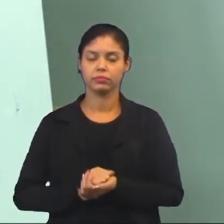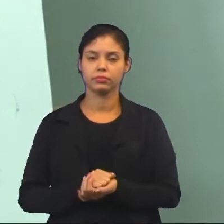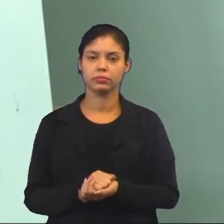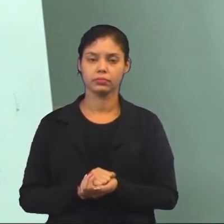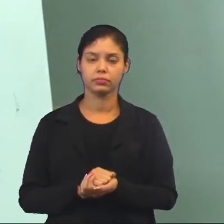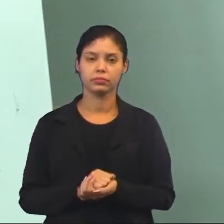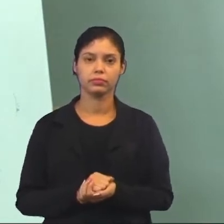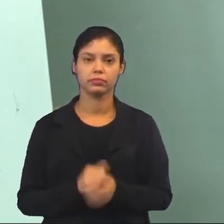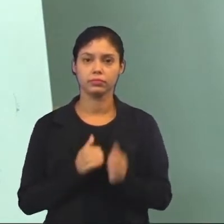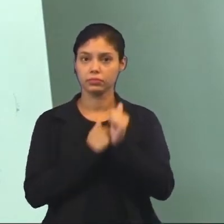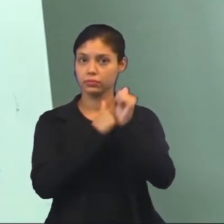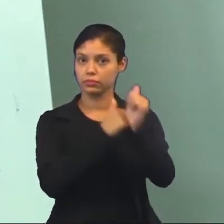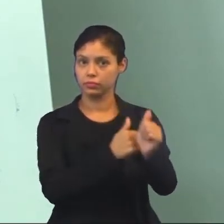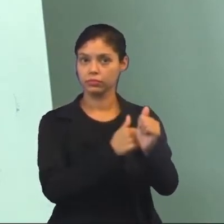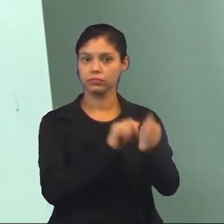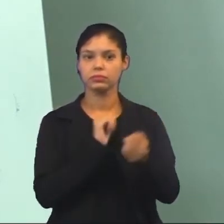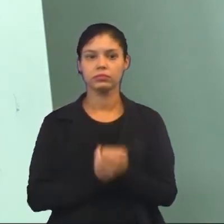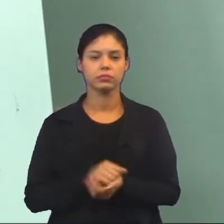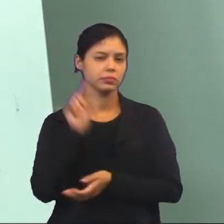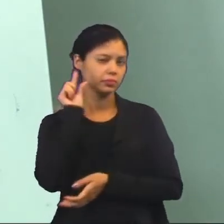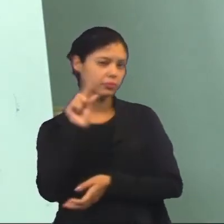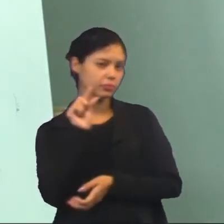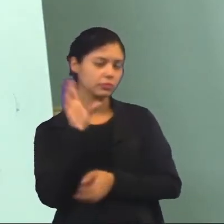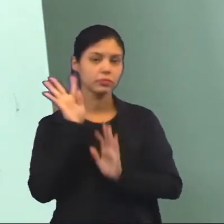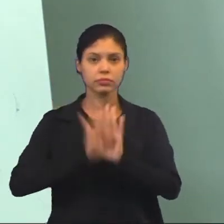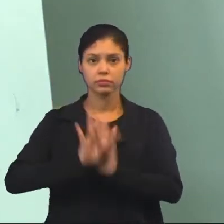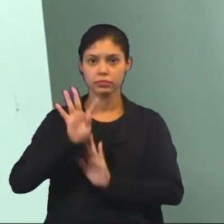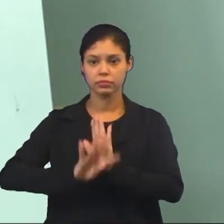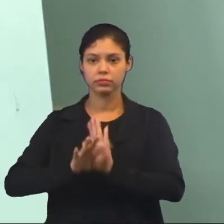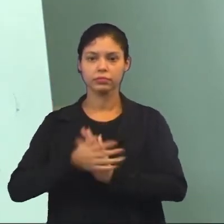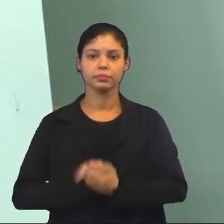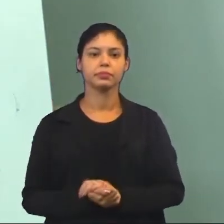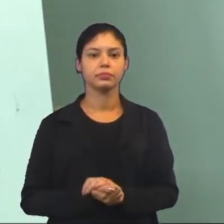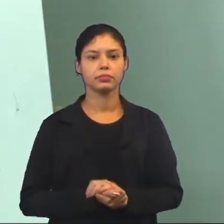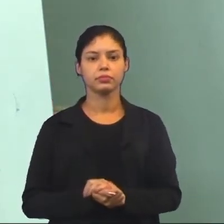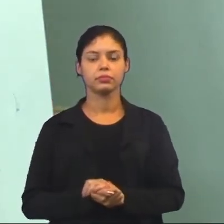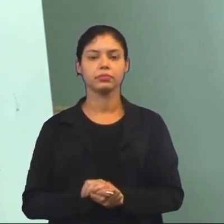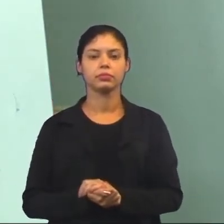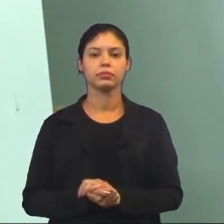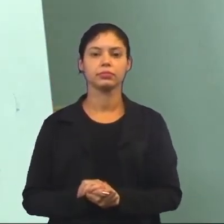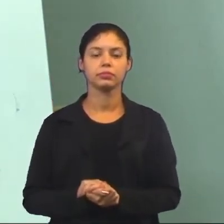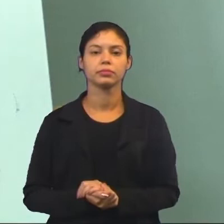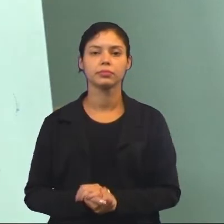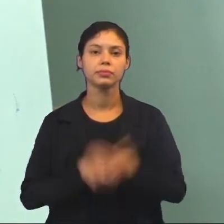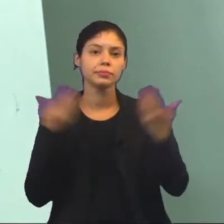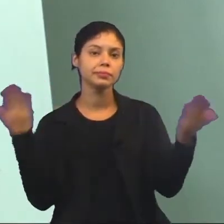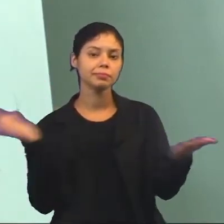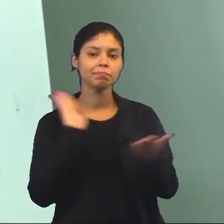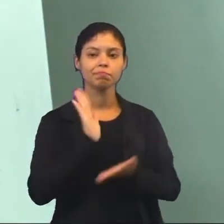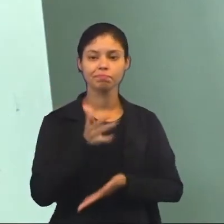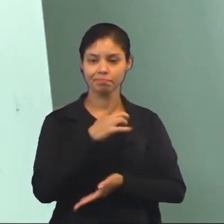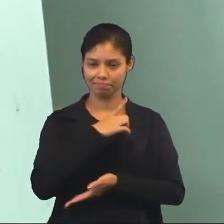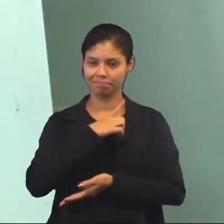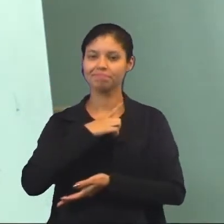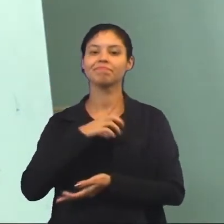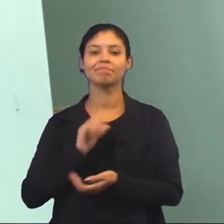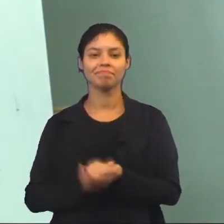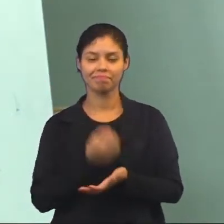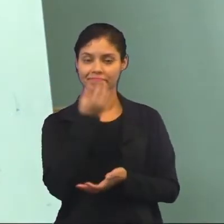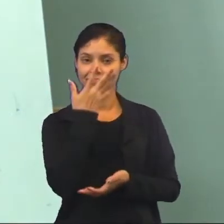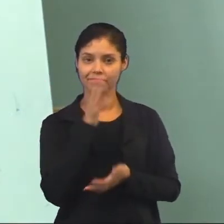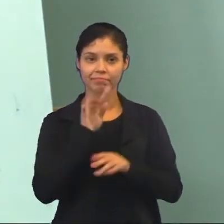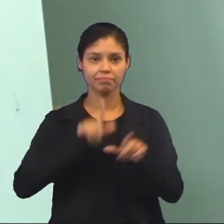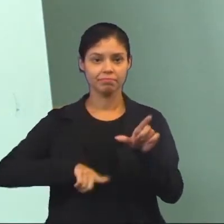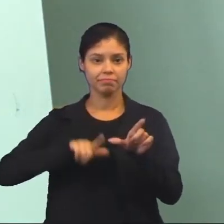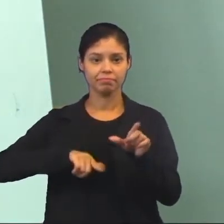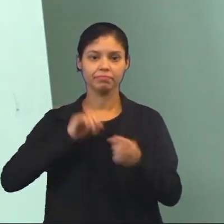tá? É a foto acompanhada de um pequeno texto. Ele vem com um pequeno texto. Então, aqui já temos a